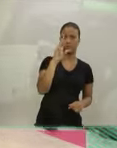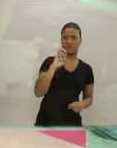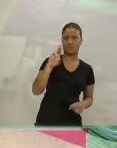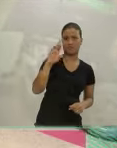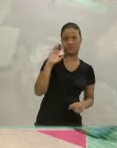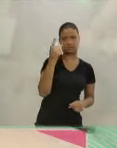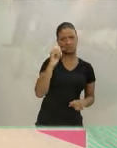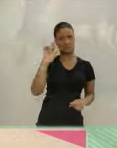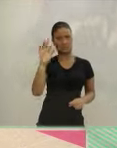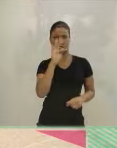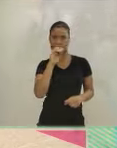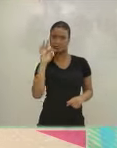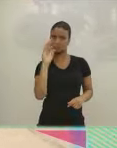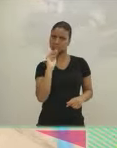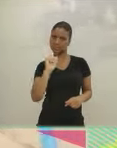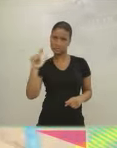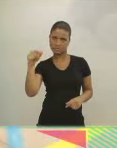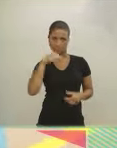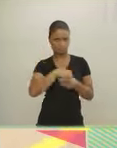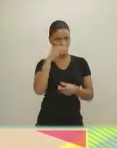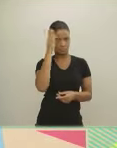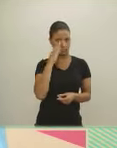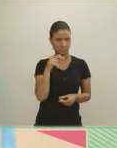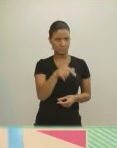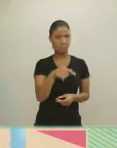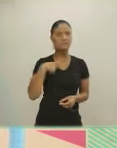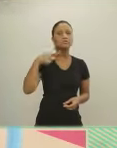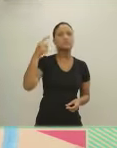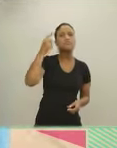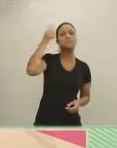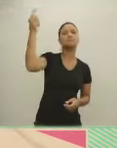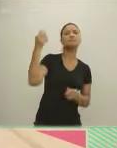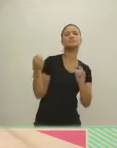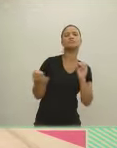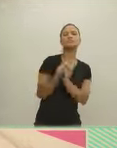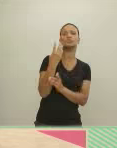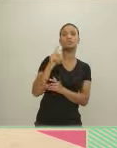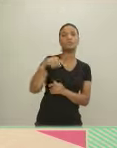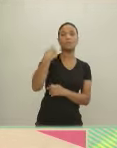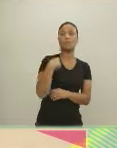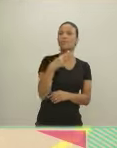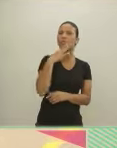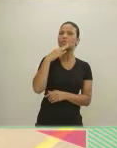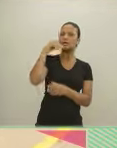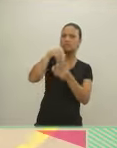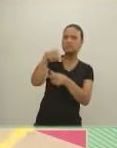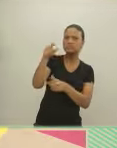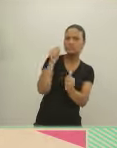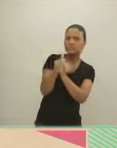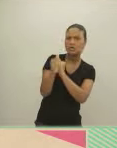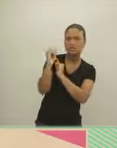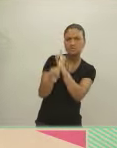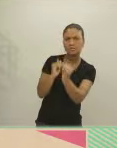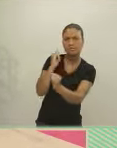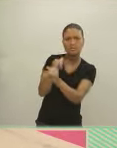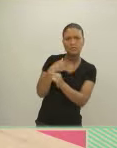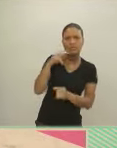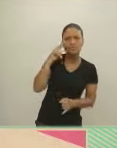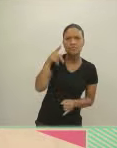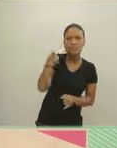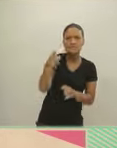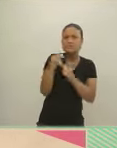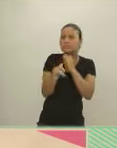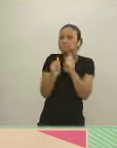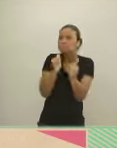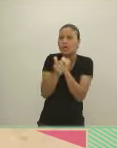Football no Brasil a ideia surgiu depois eh de conhecer o esporte pela internet vê que é